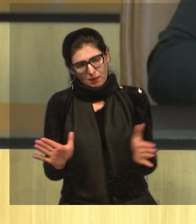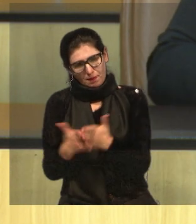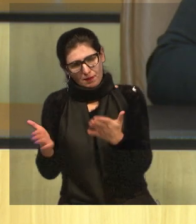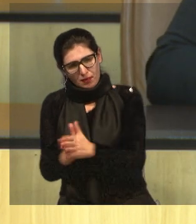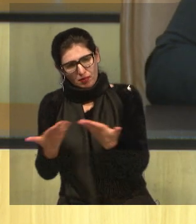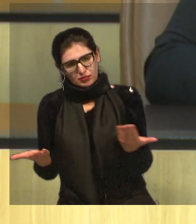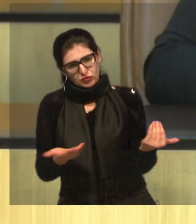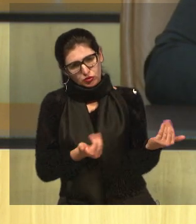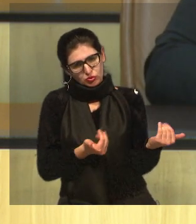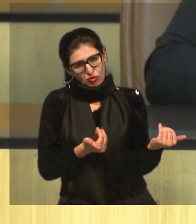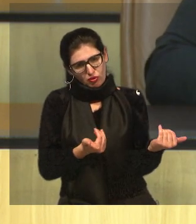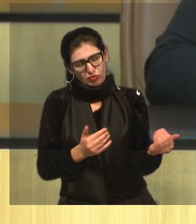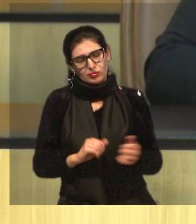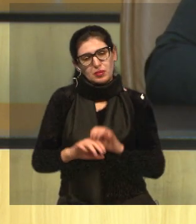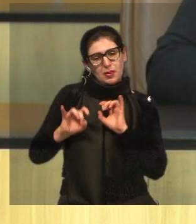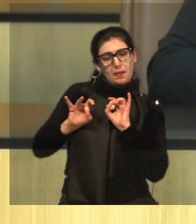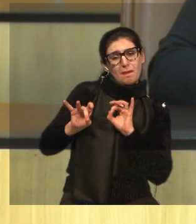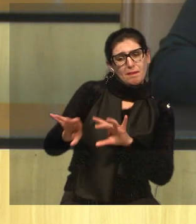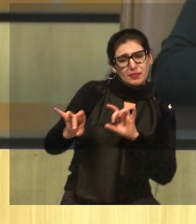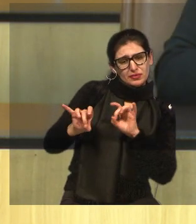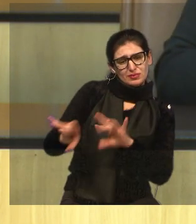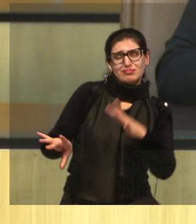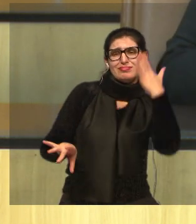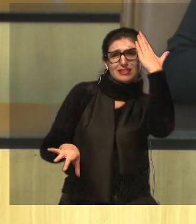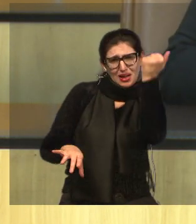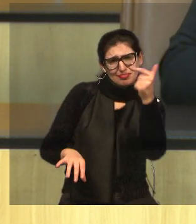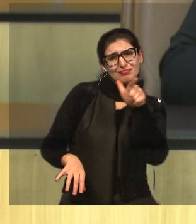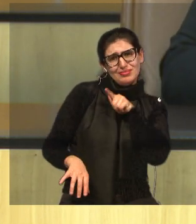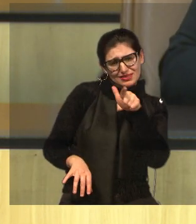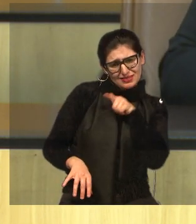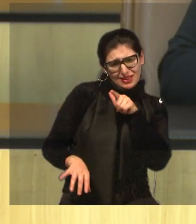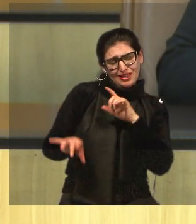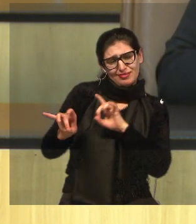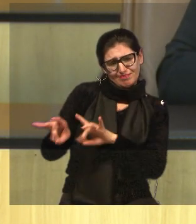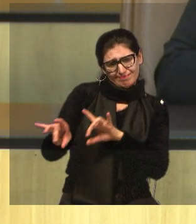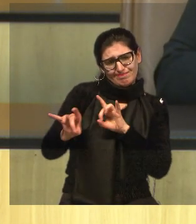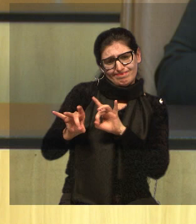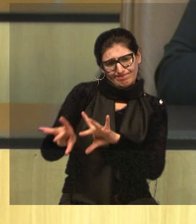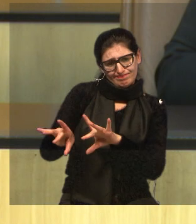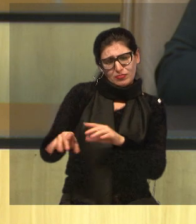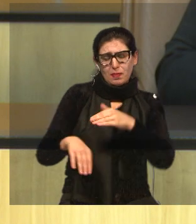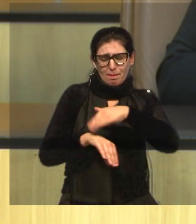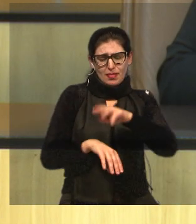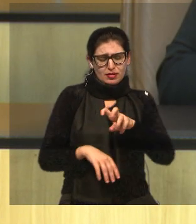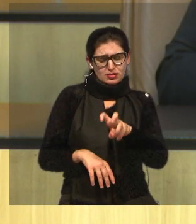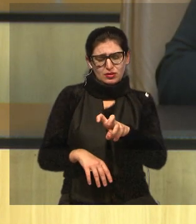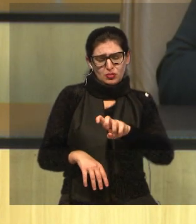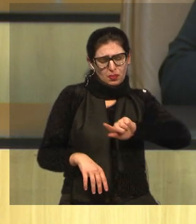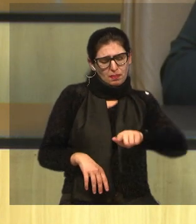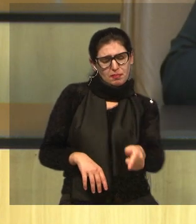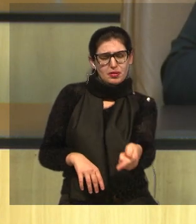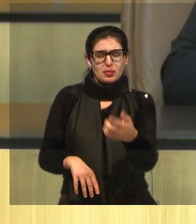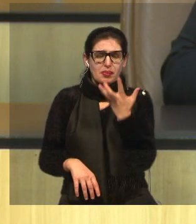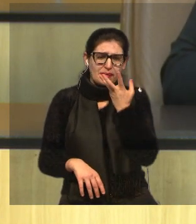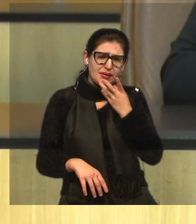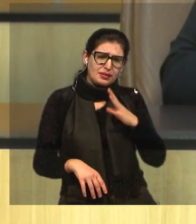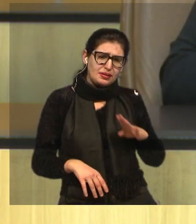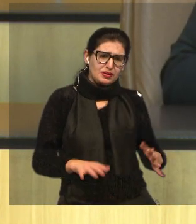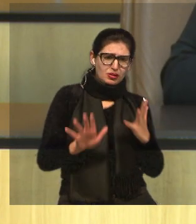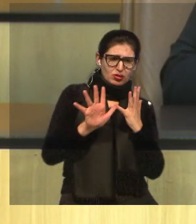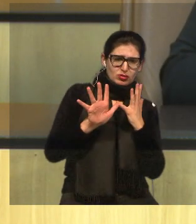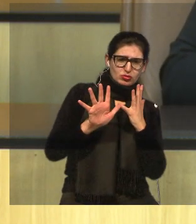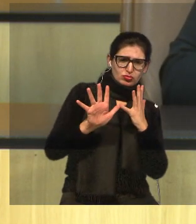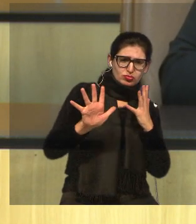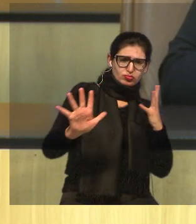mesmo sabendo do abandono das crianças, mesmo sabendo que nós temos mais de 5.000 crianças na fila esperando por uma